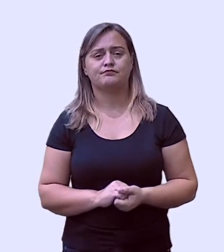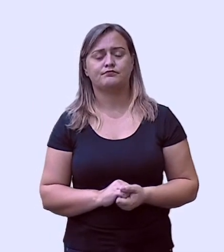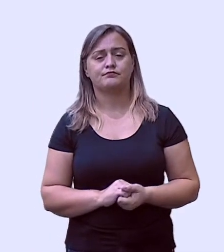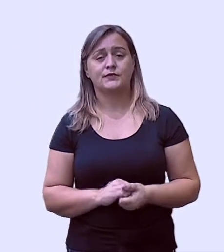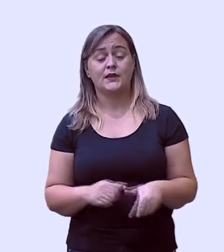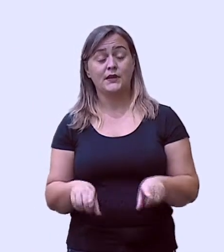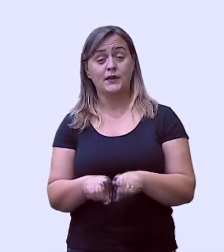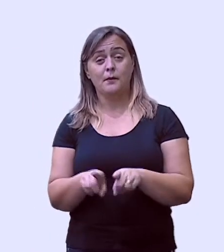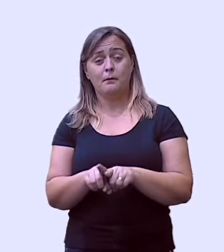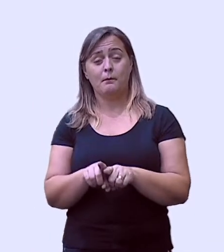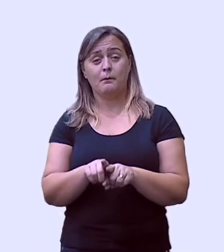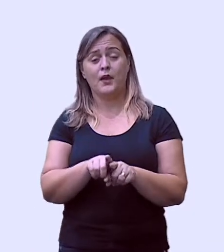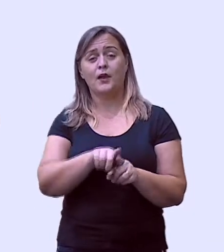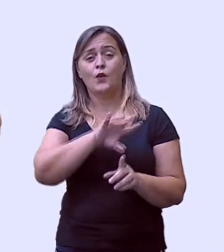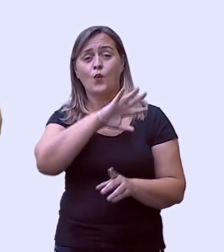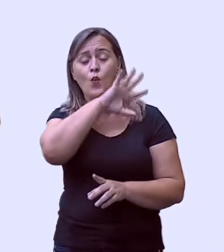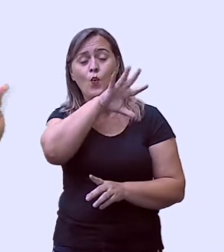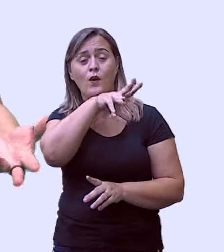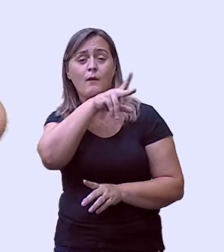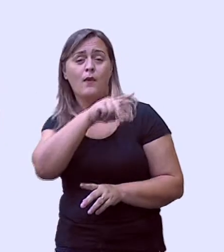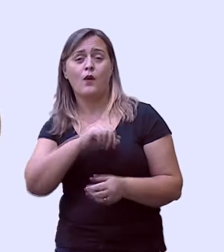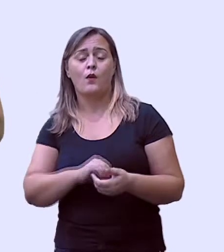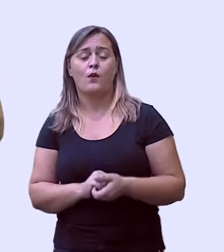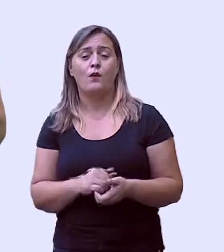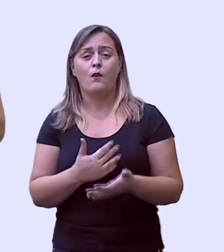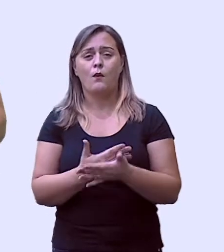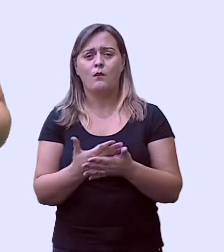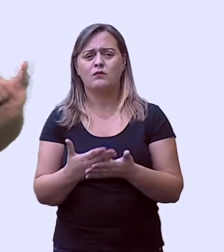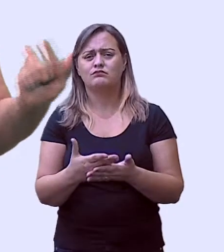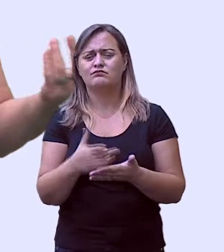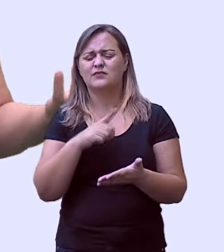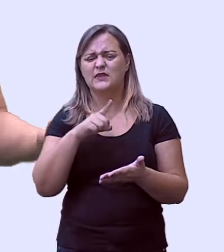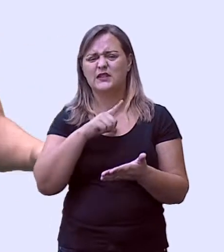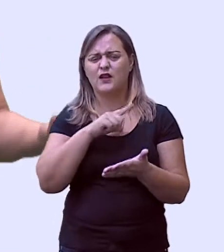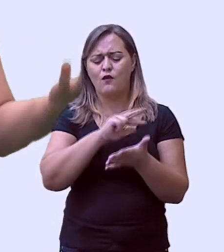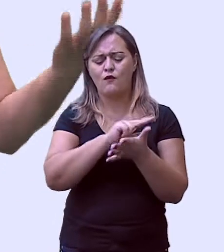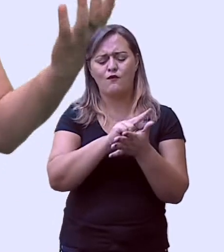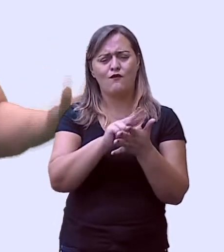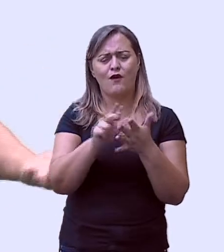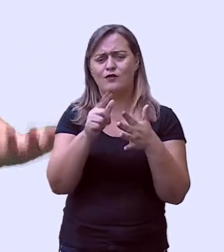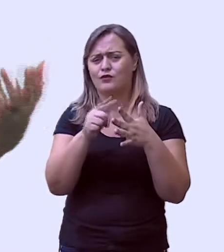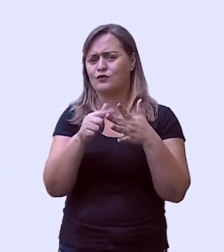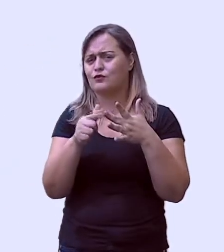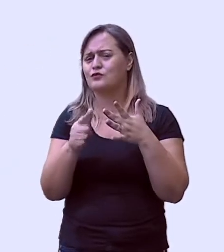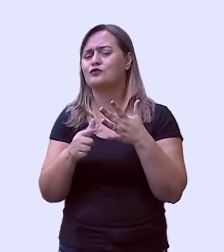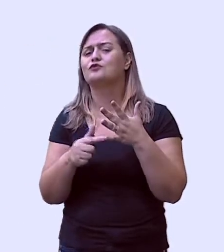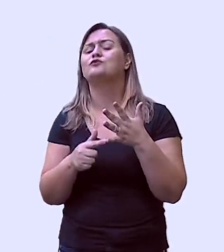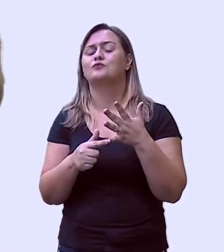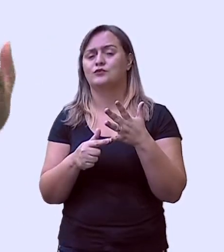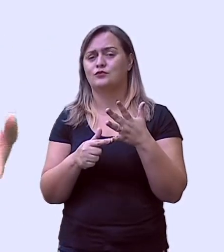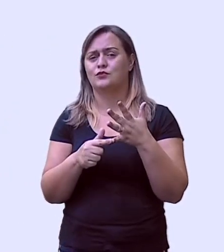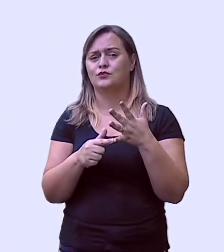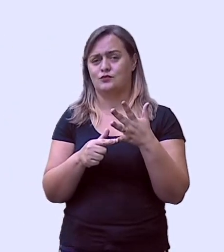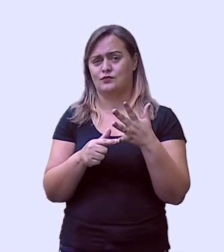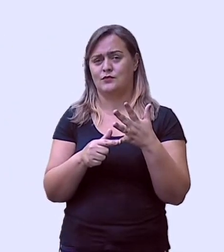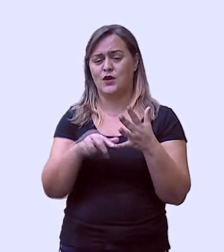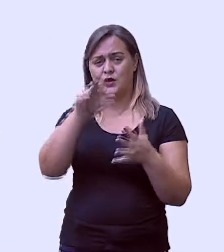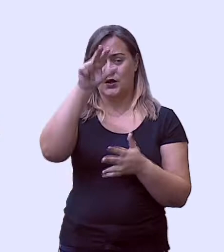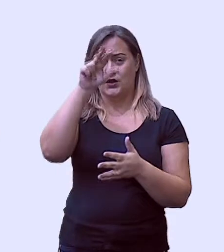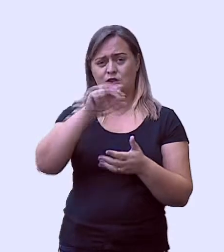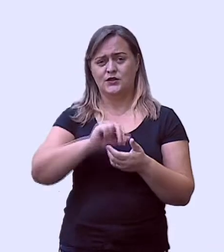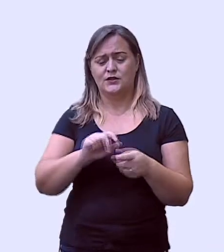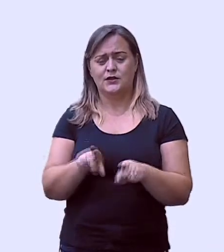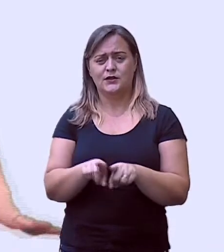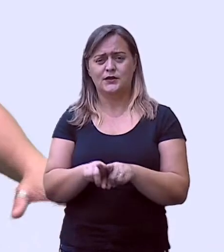animais e vão se destacar alguns grupos de insetos. Apesar da grande variedade, a fauna do cerrado